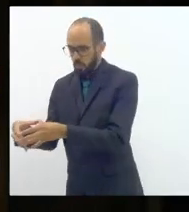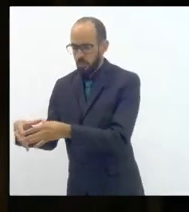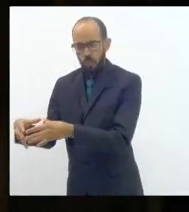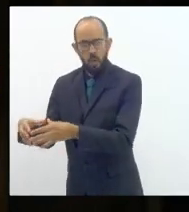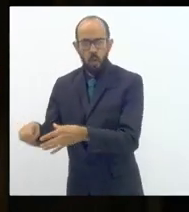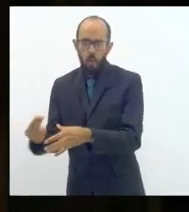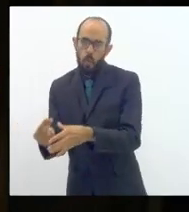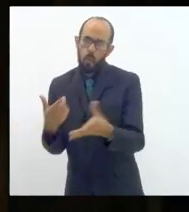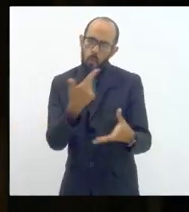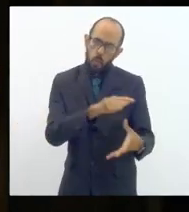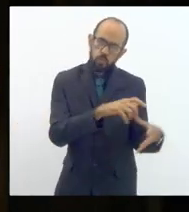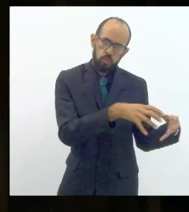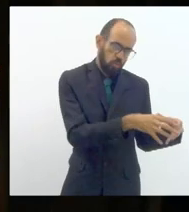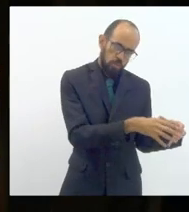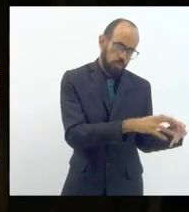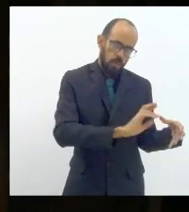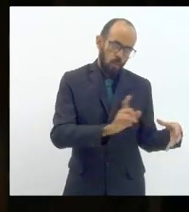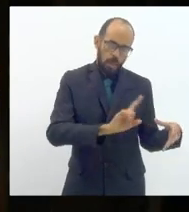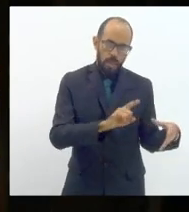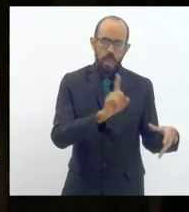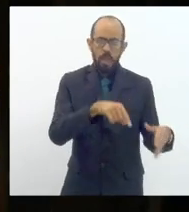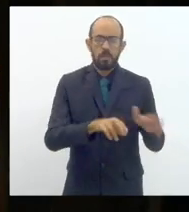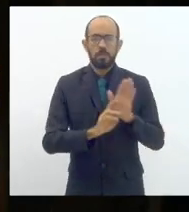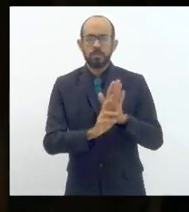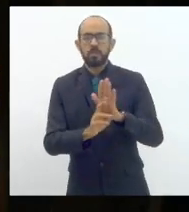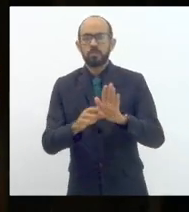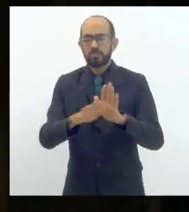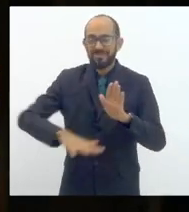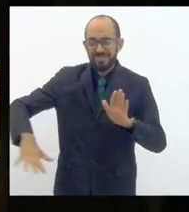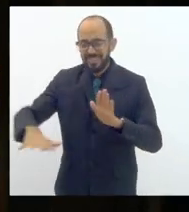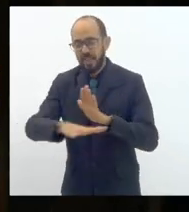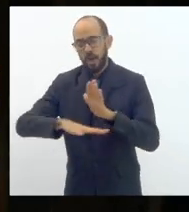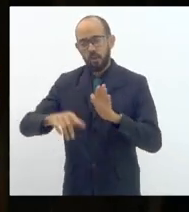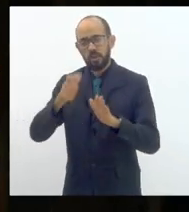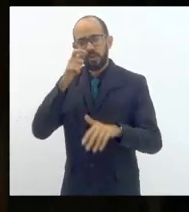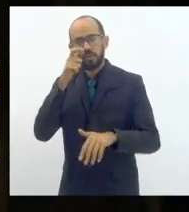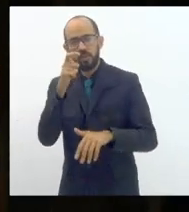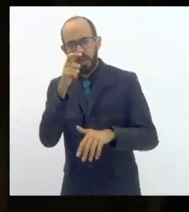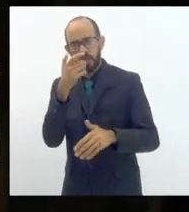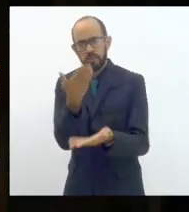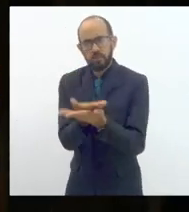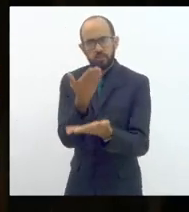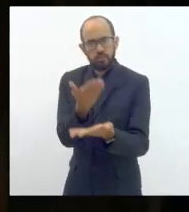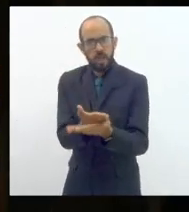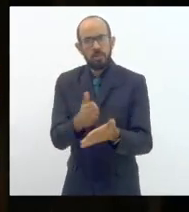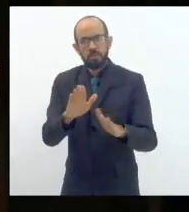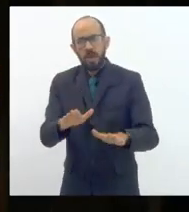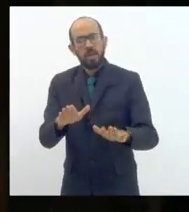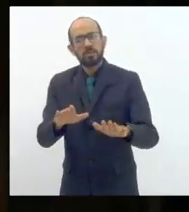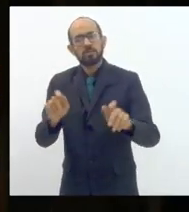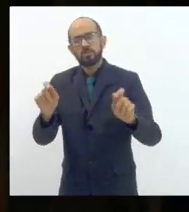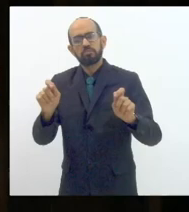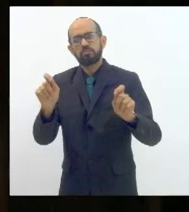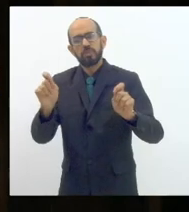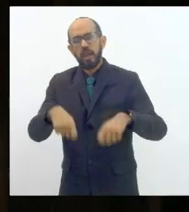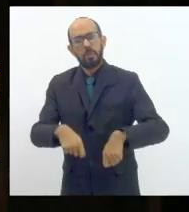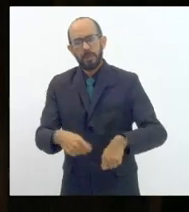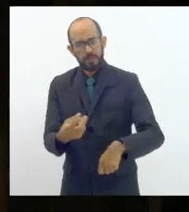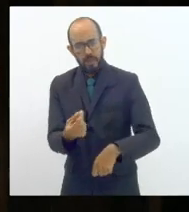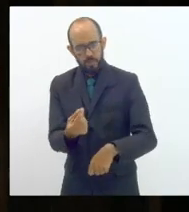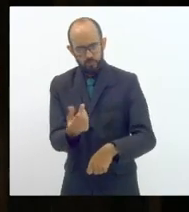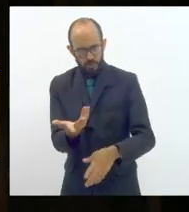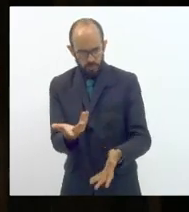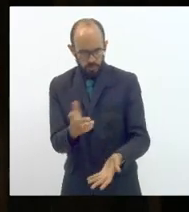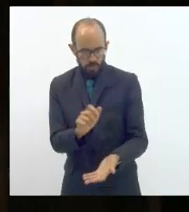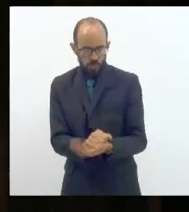estar representando todos aqueles que têm interesse em estudar, mas infelizmente não têm condições para isso. Essas pessoas precisam de